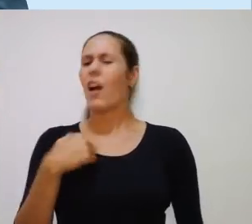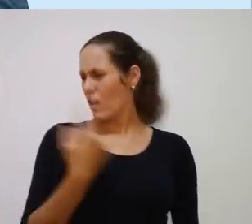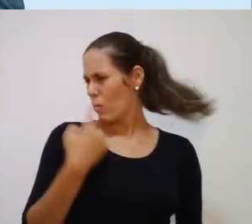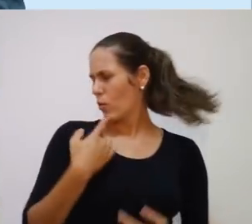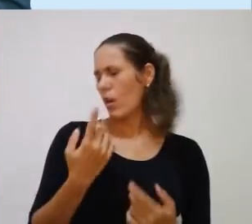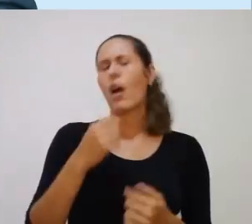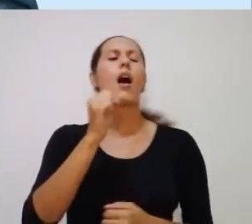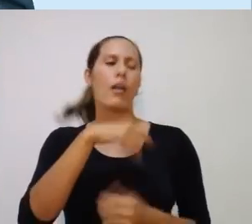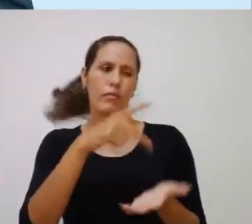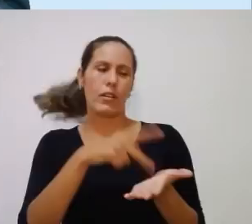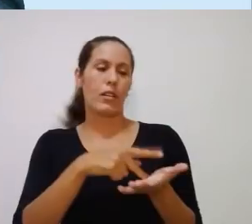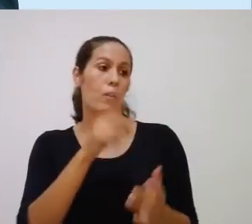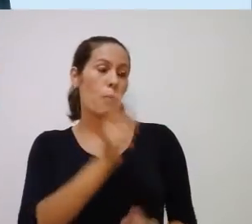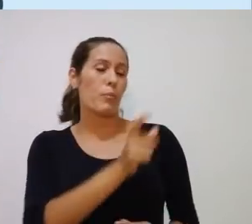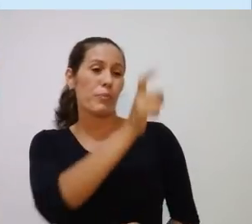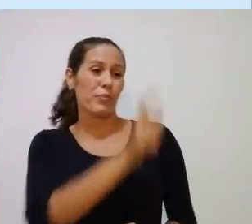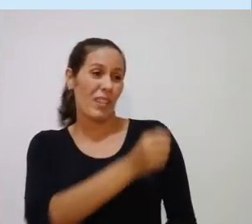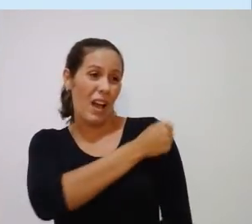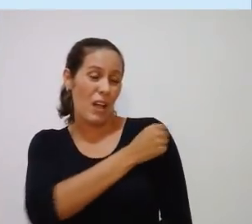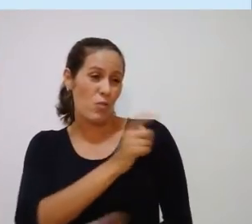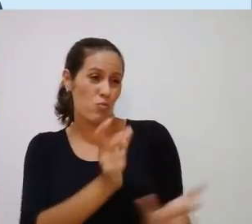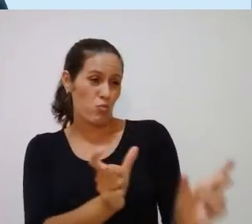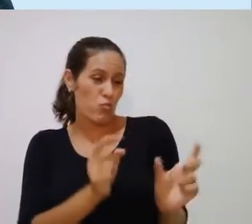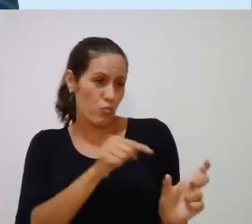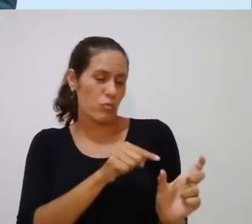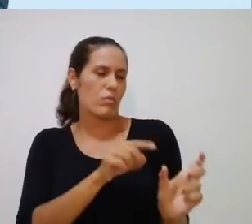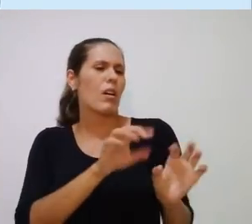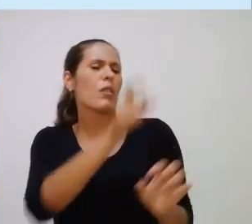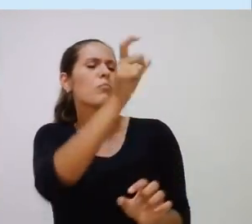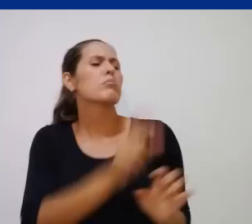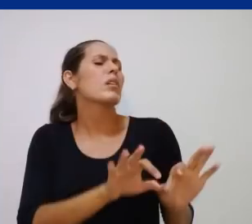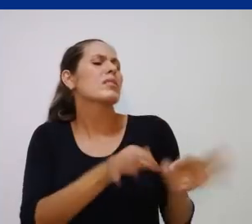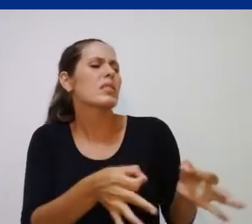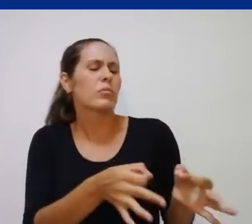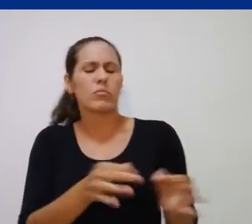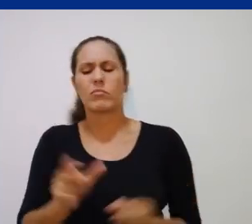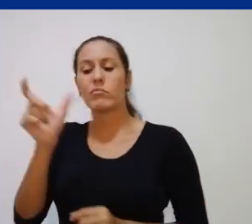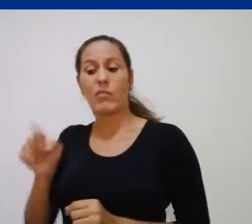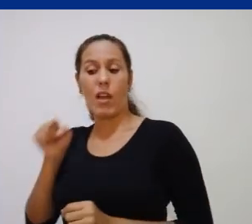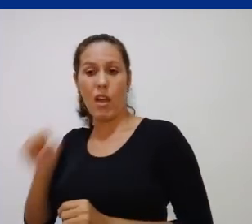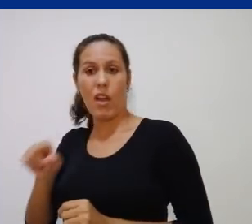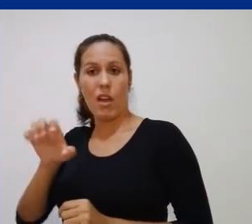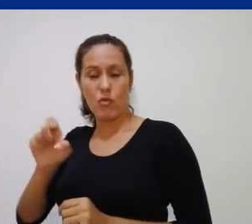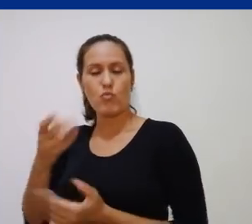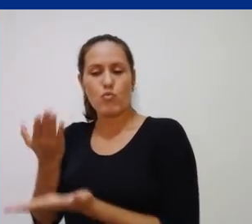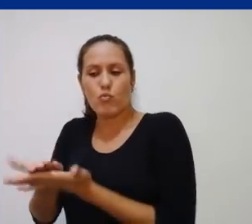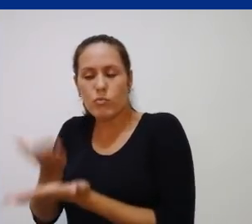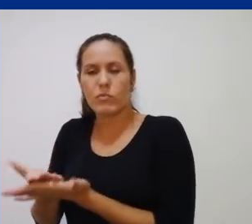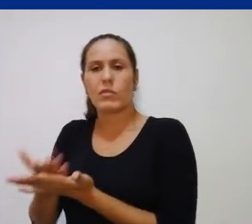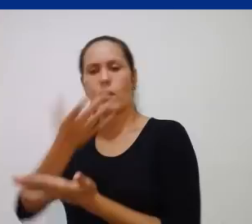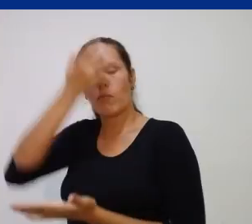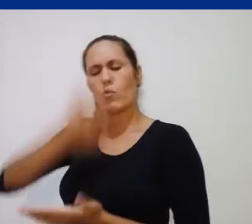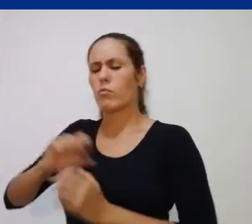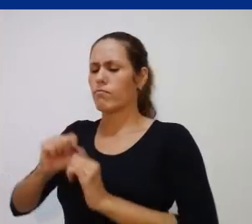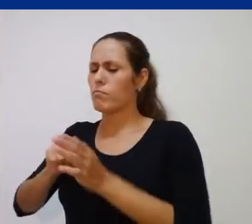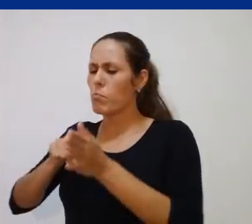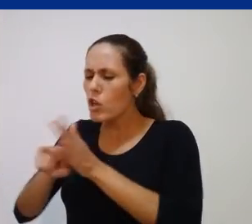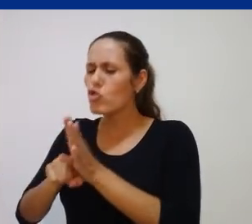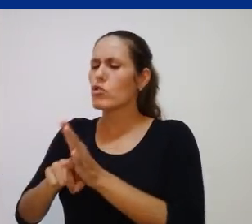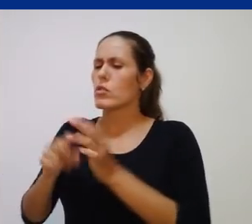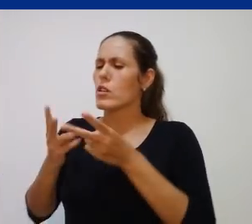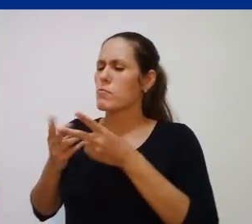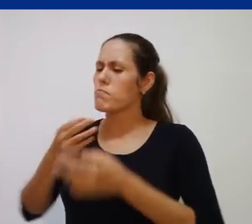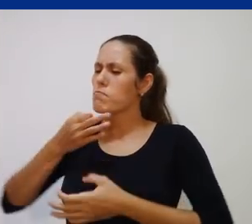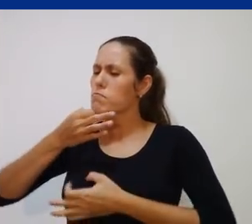estudante. A etimologia da palavra aluno já nos diz, é um ser sem luz. Estudante é aquele estudante que pesquisa, tem um